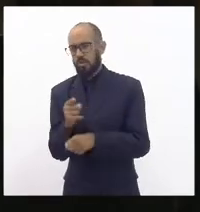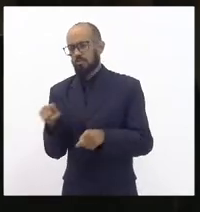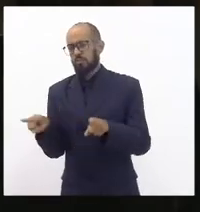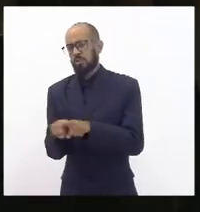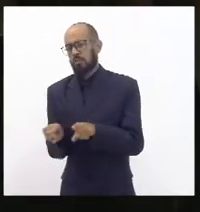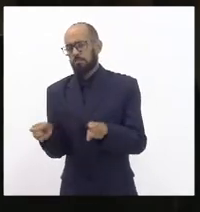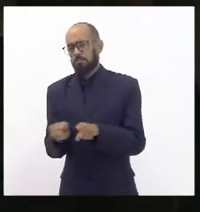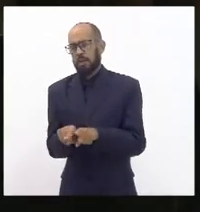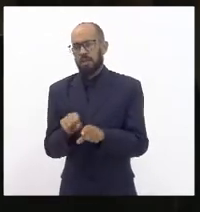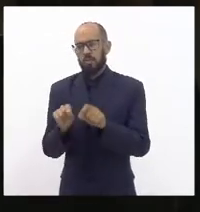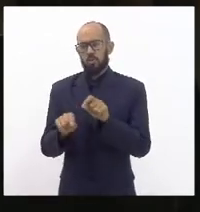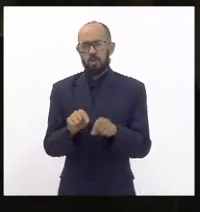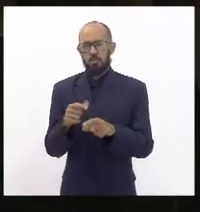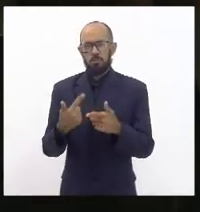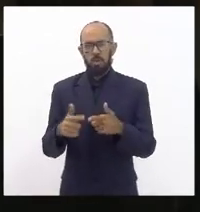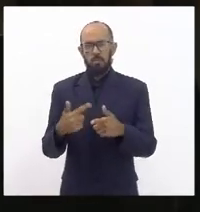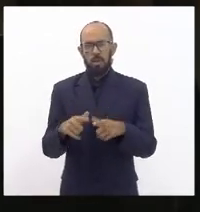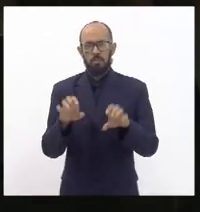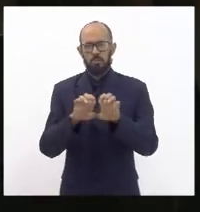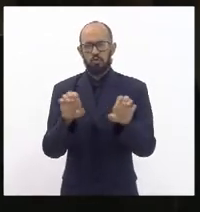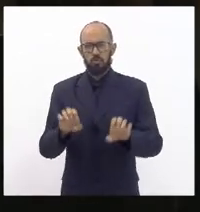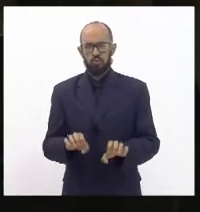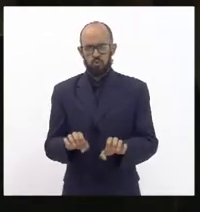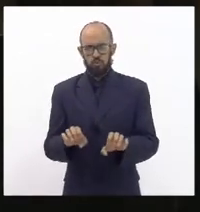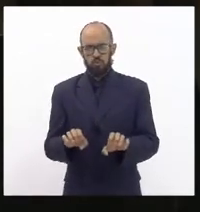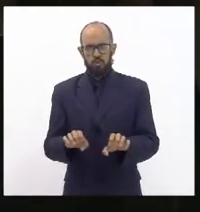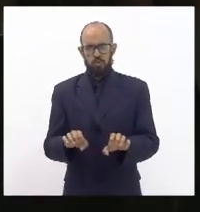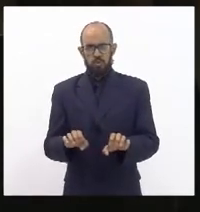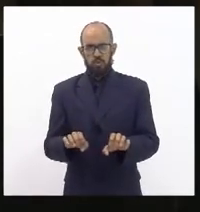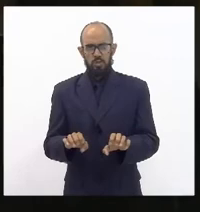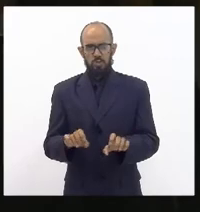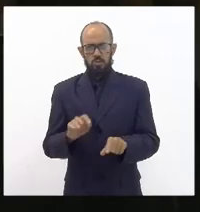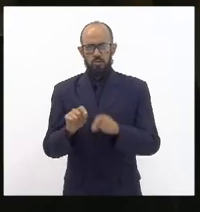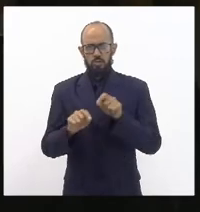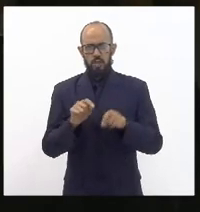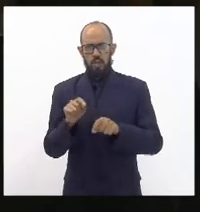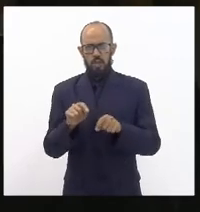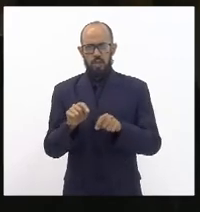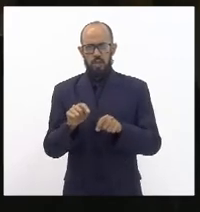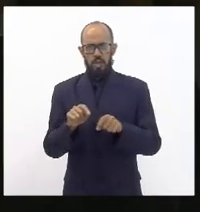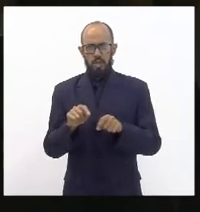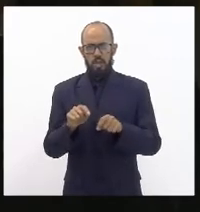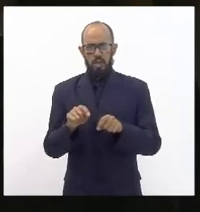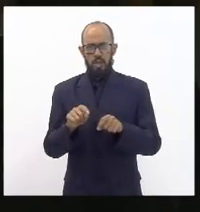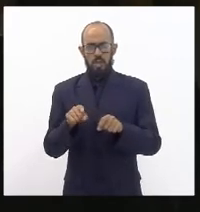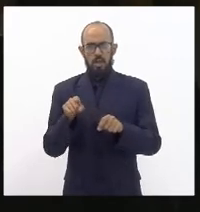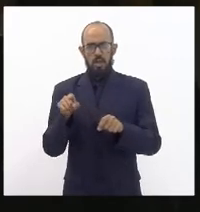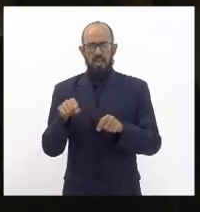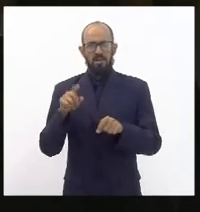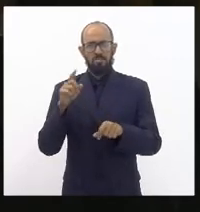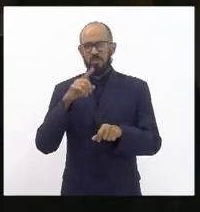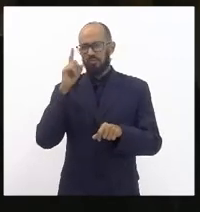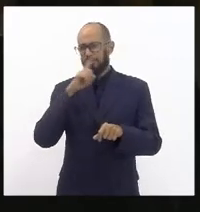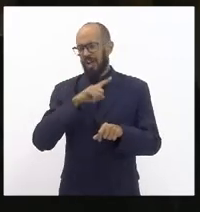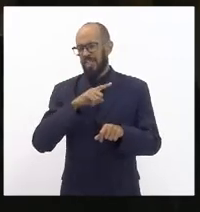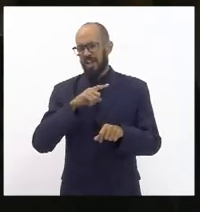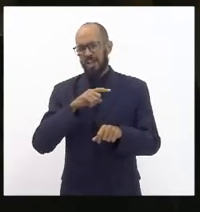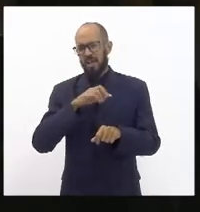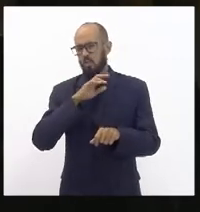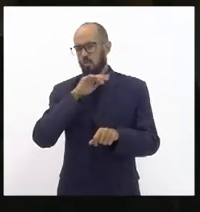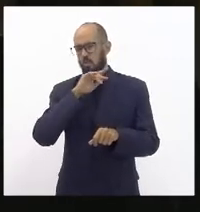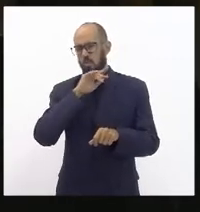condições estruturais Aonde a instalação do Abrigo é totalmente precário